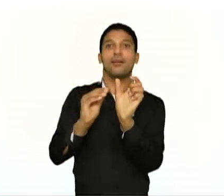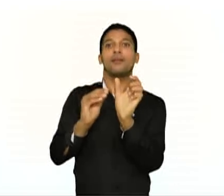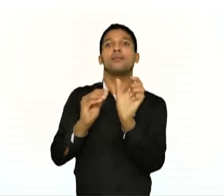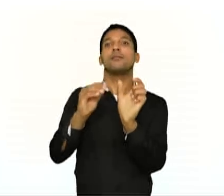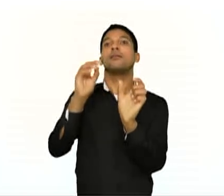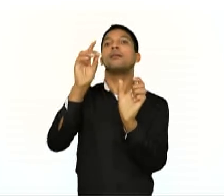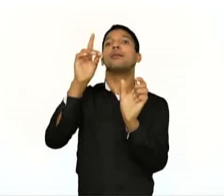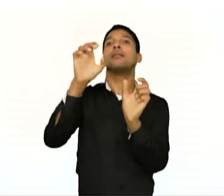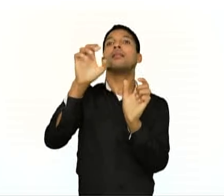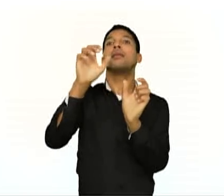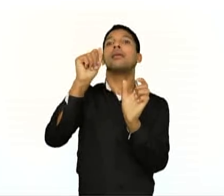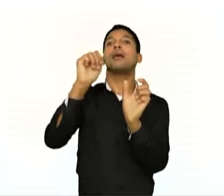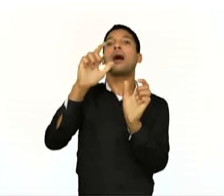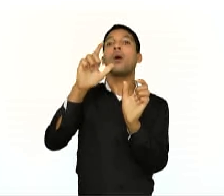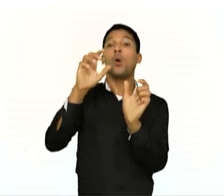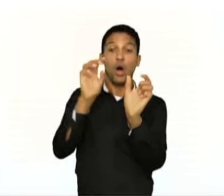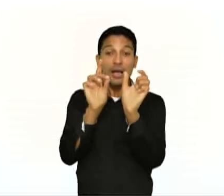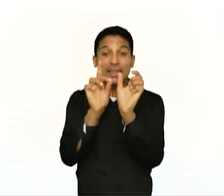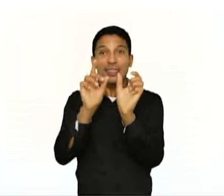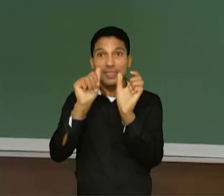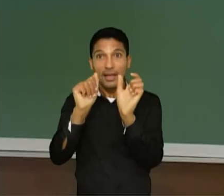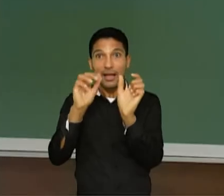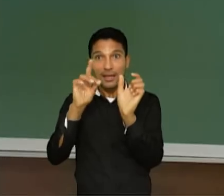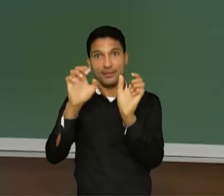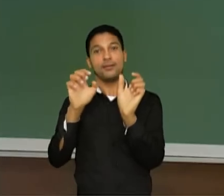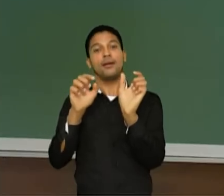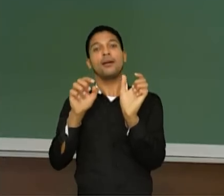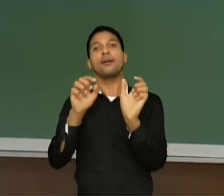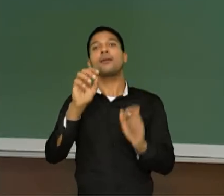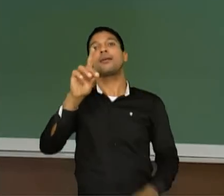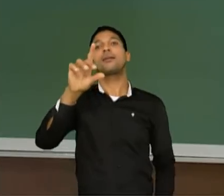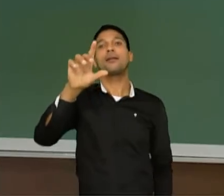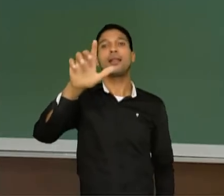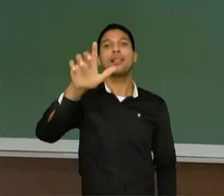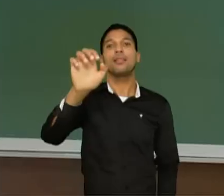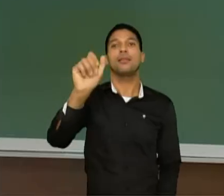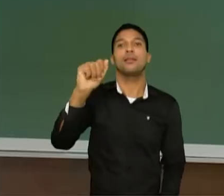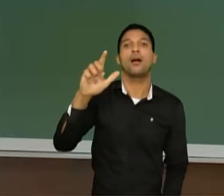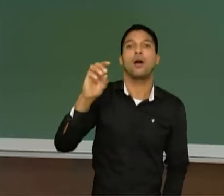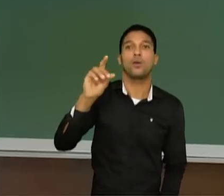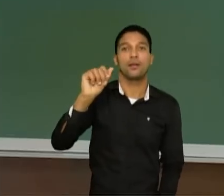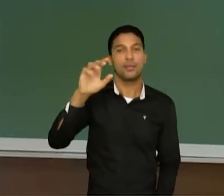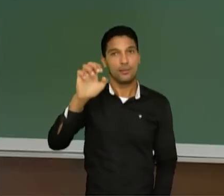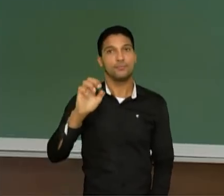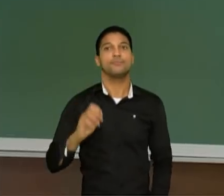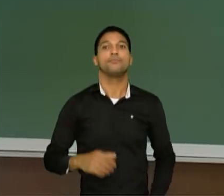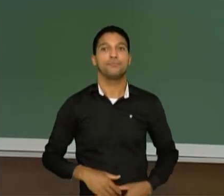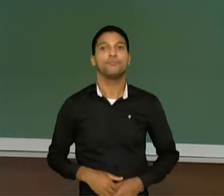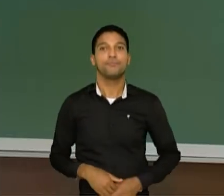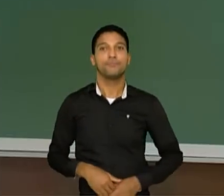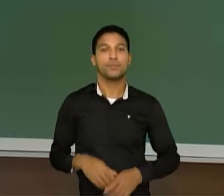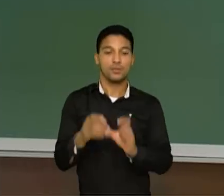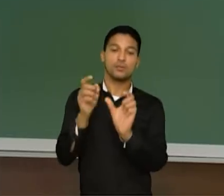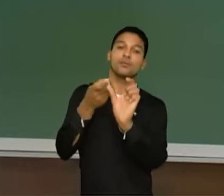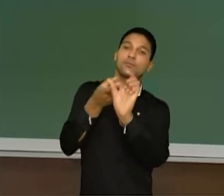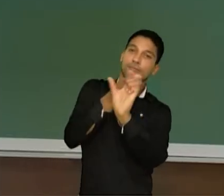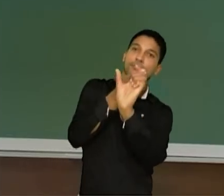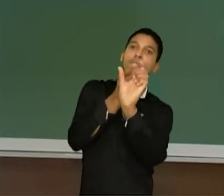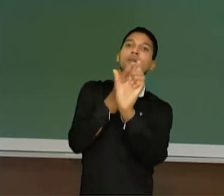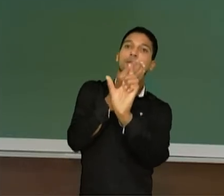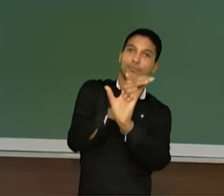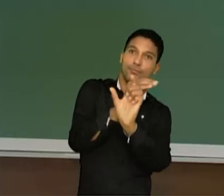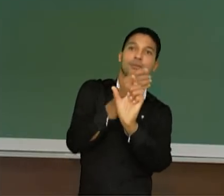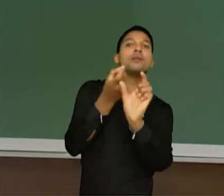né, que a língua inglesa também tem os sufixos, né? Então observem aqui nesse slide que eu trouxe para a gente refletir sobre essa questão linguística.